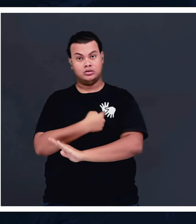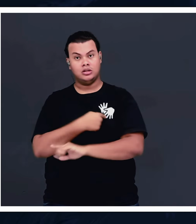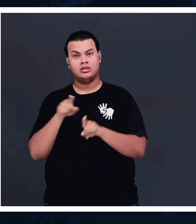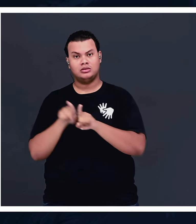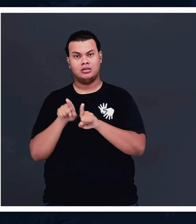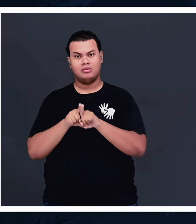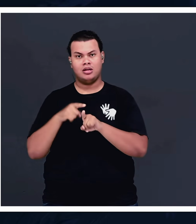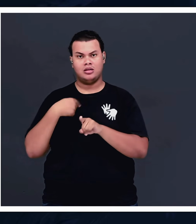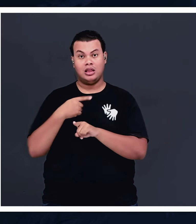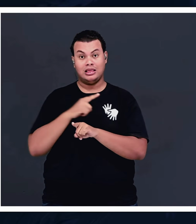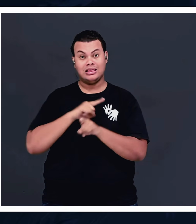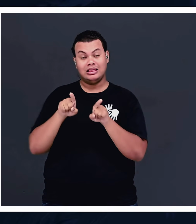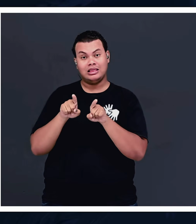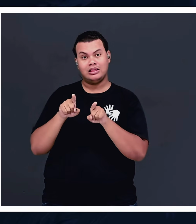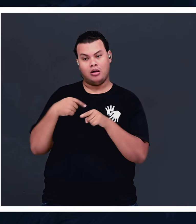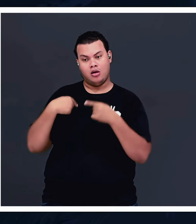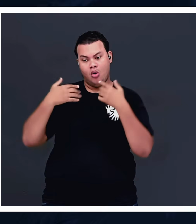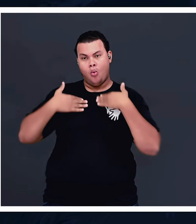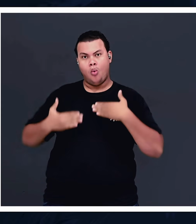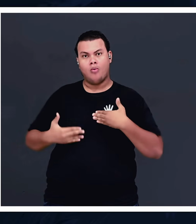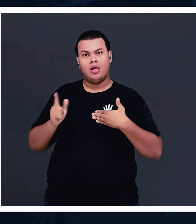seres integrais,